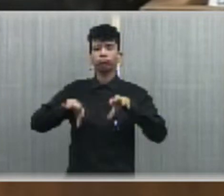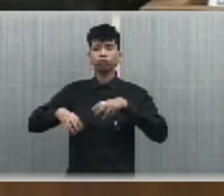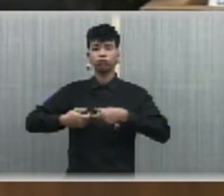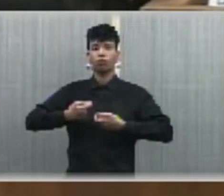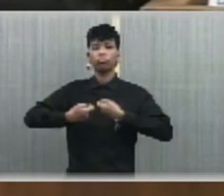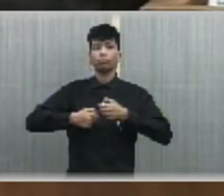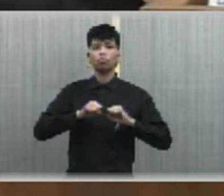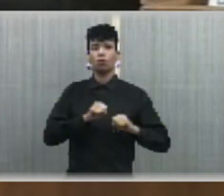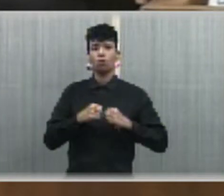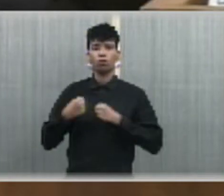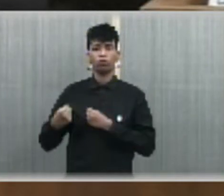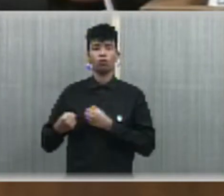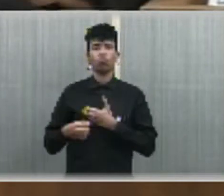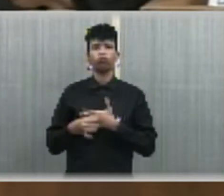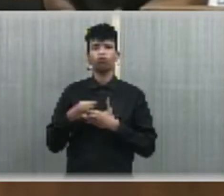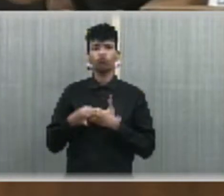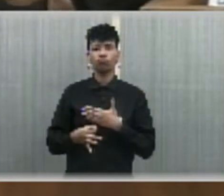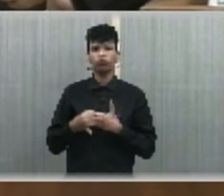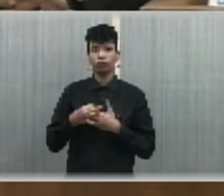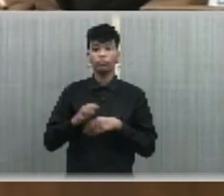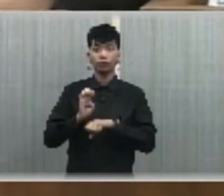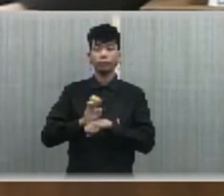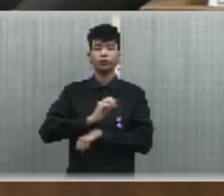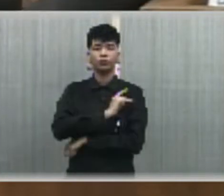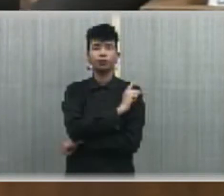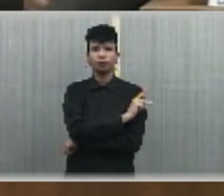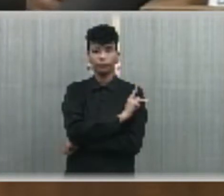do Poder Judiciário do Estado do Piauí.